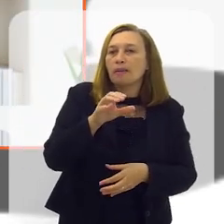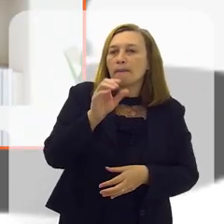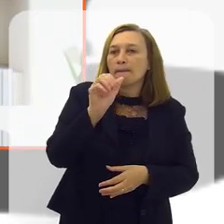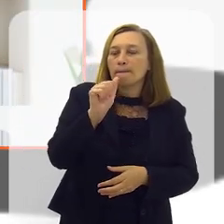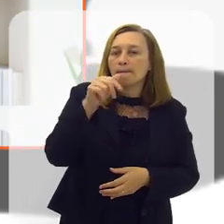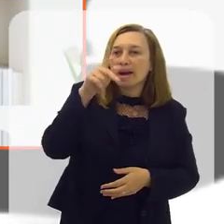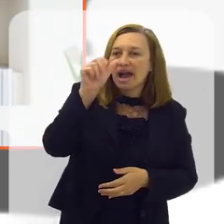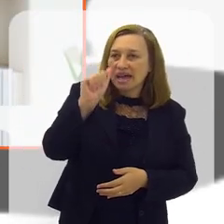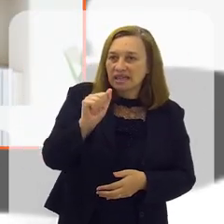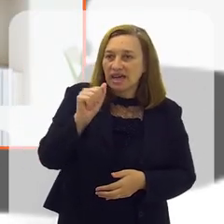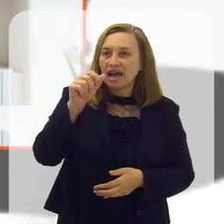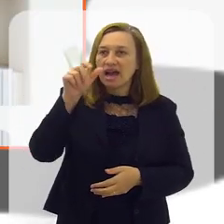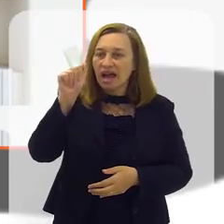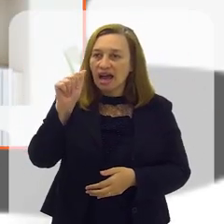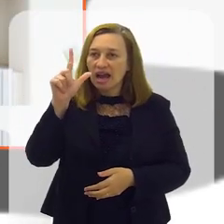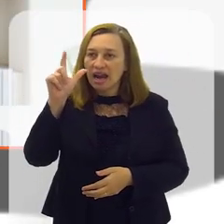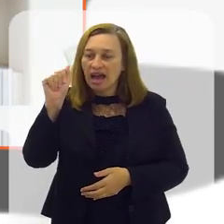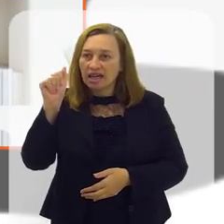Al-Anon,